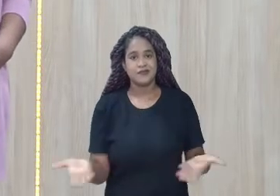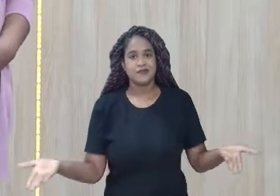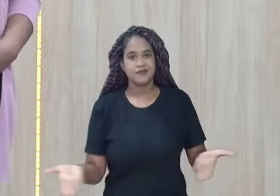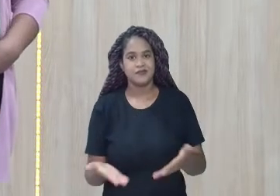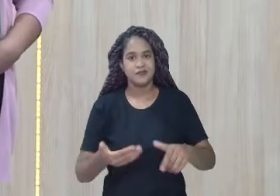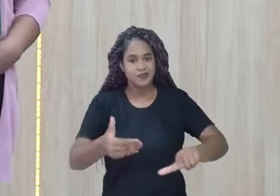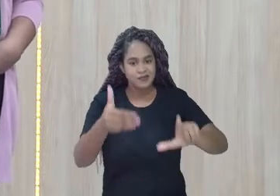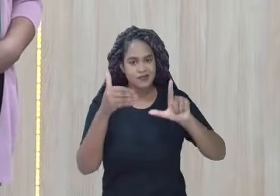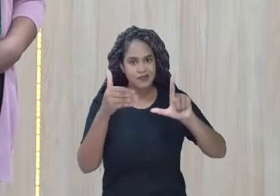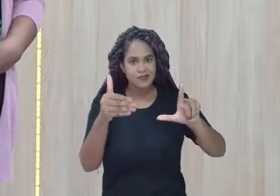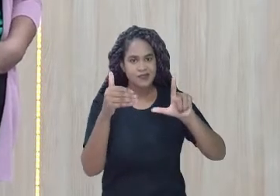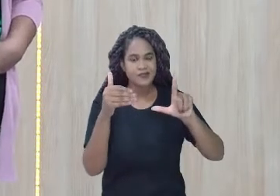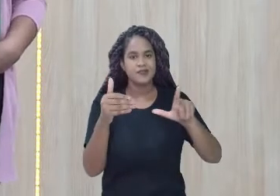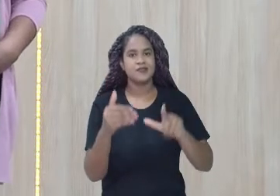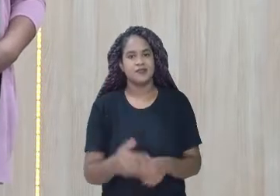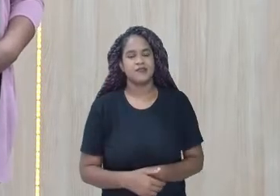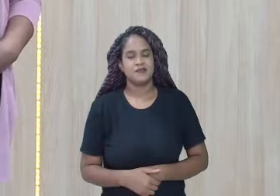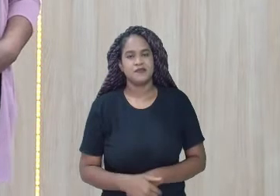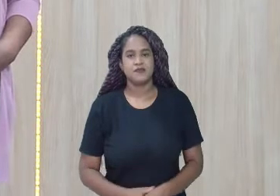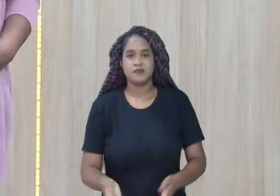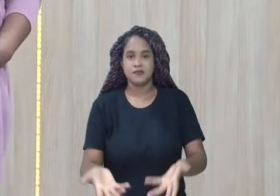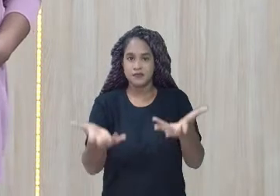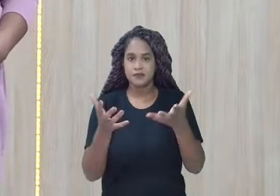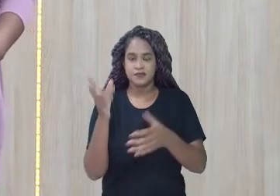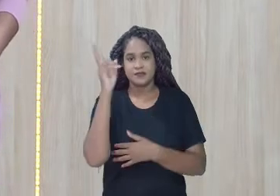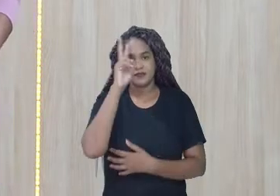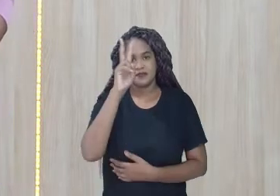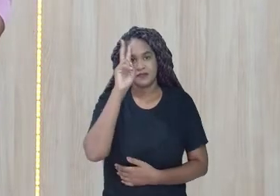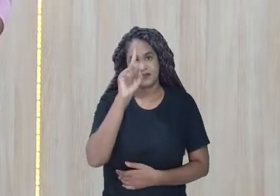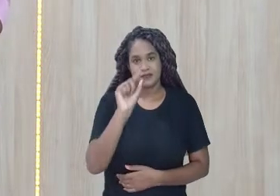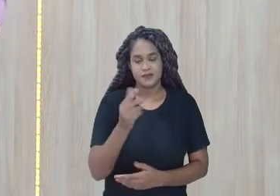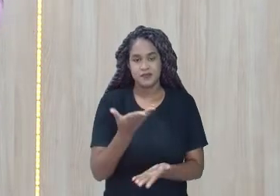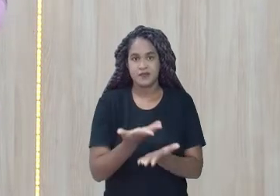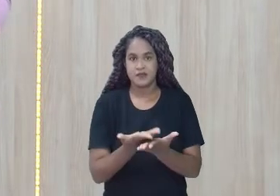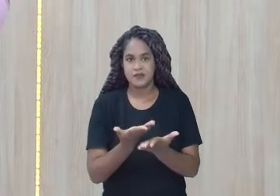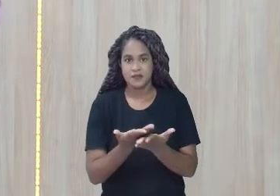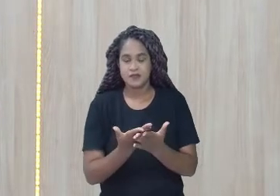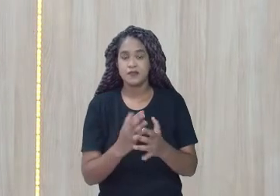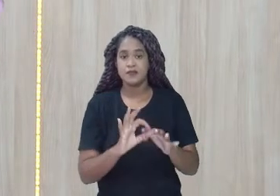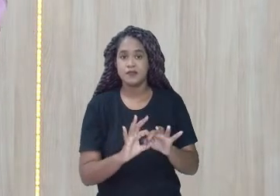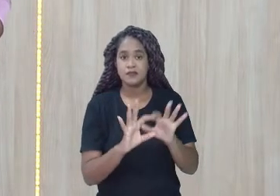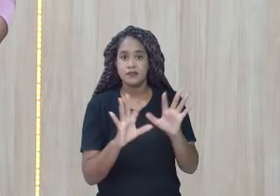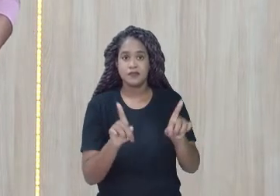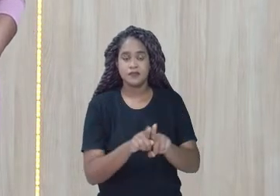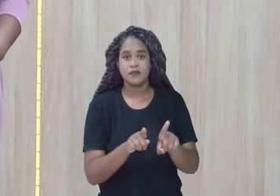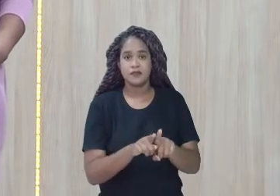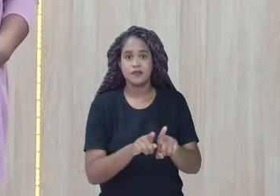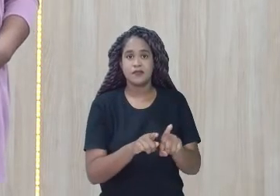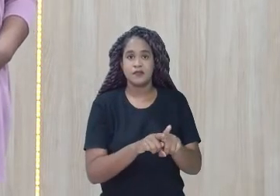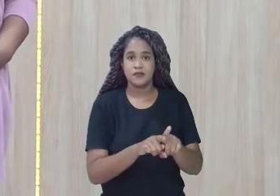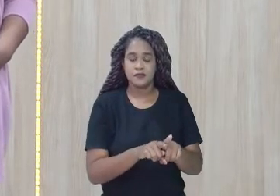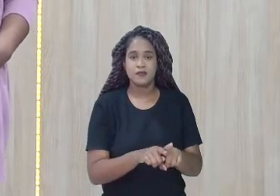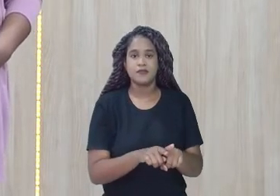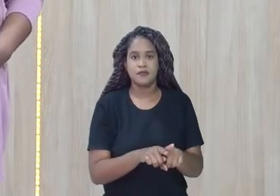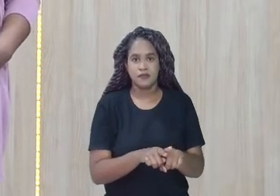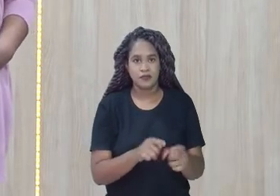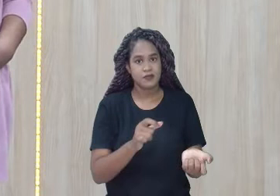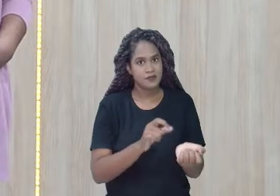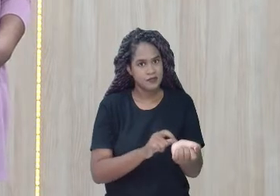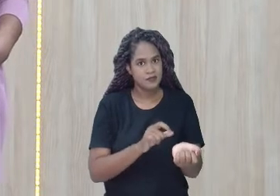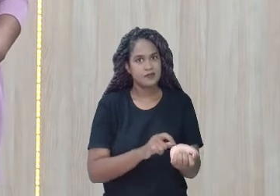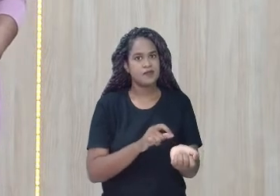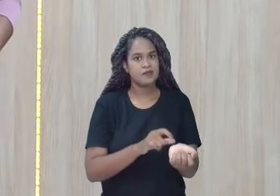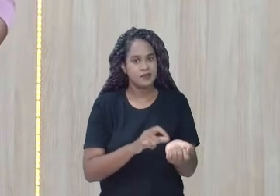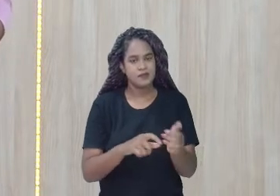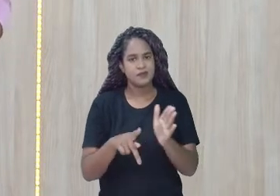dos nossos estúdios, mas eu gostaria de relembrá-los que essa aula ficará disponível também lá na nossa plataforma digital, no app do